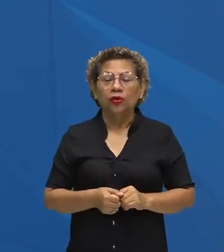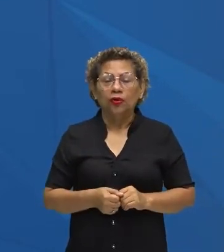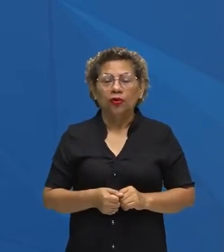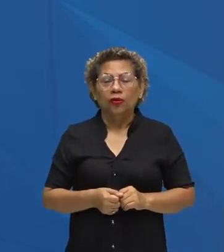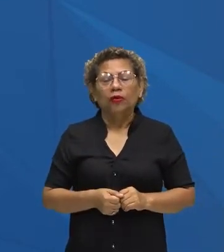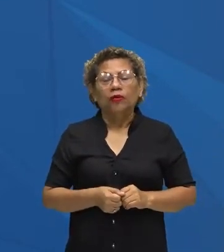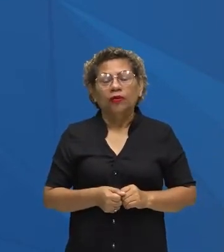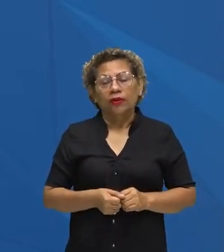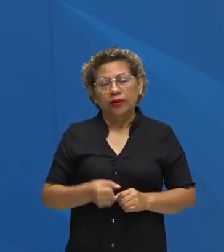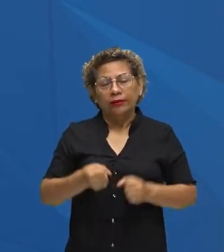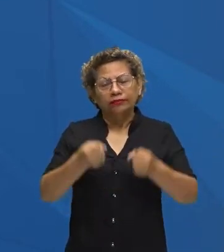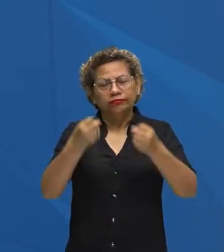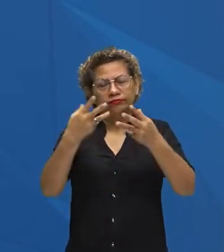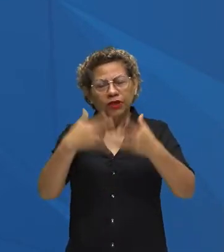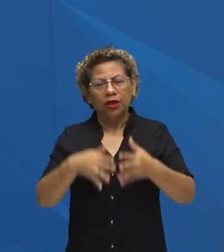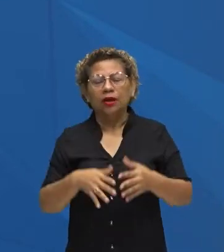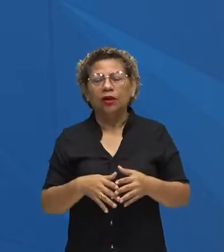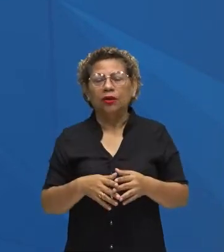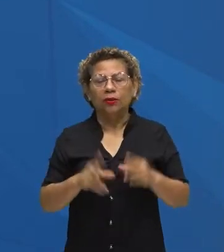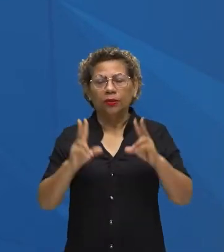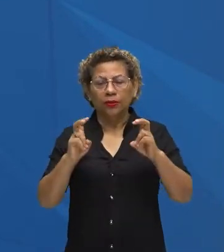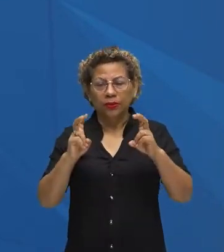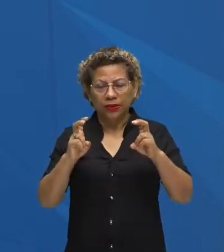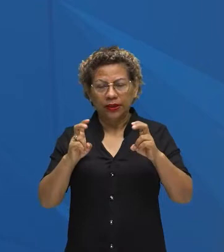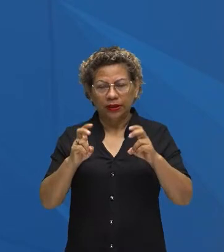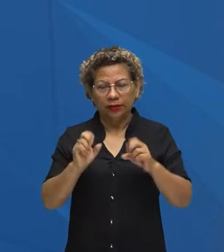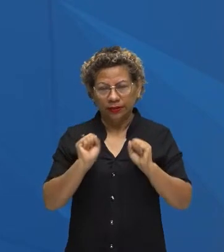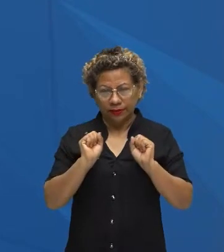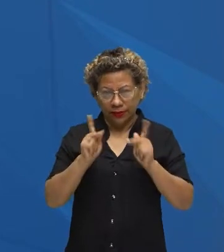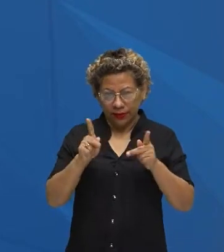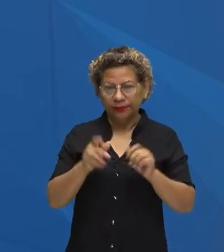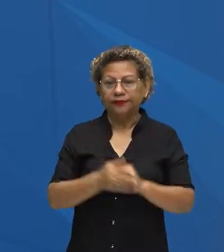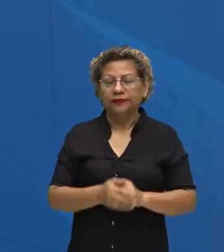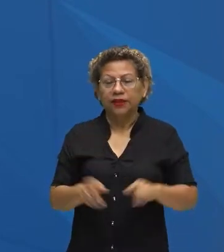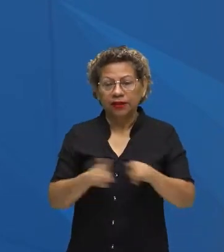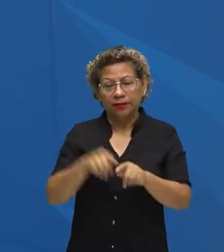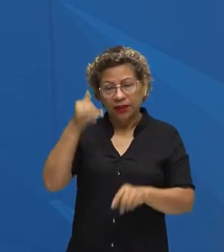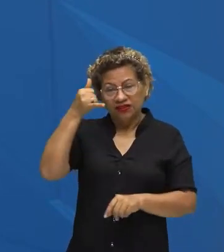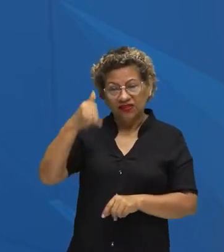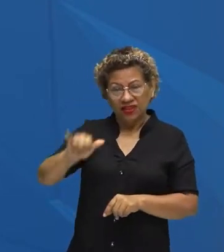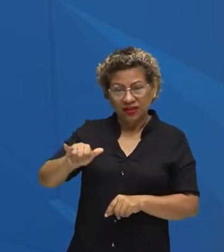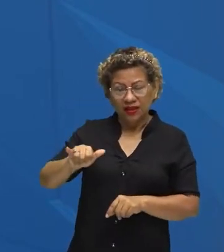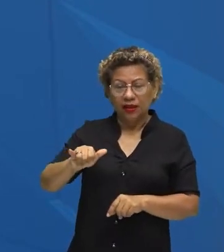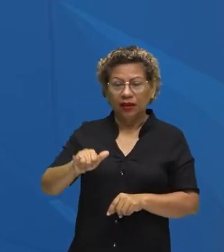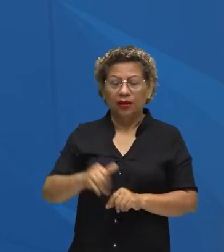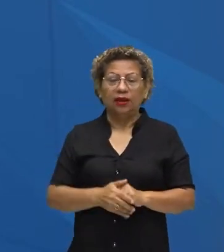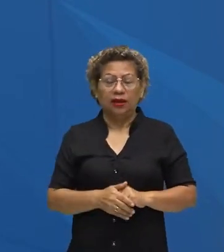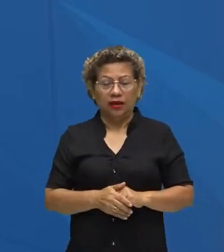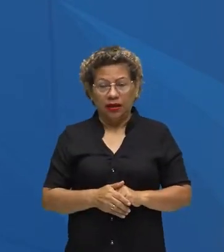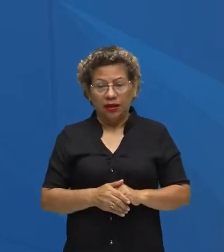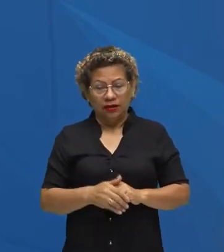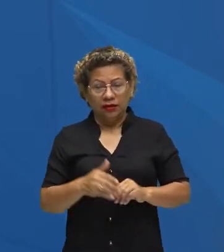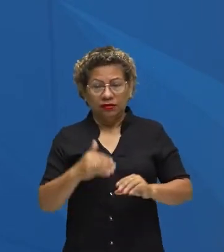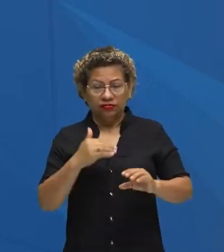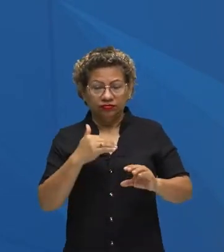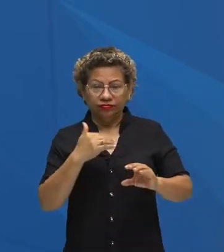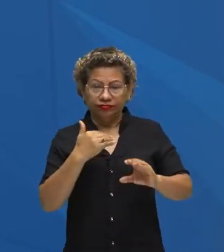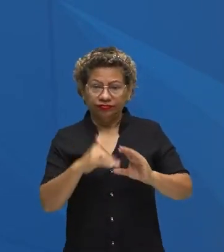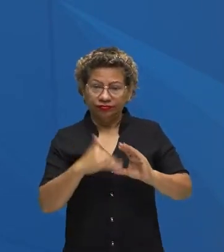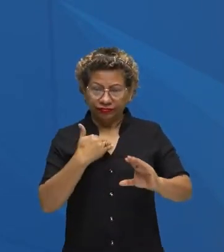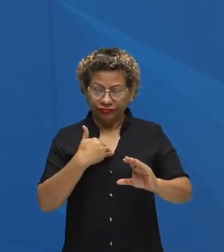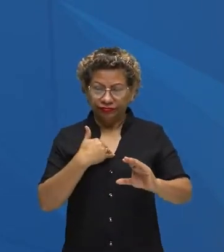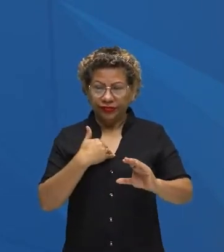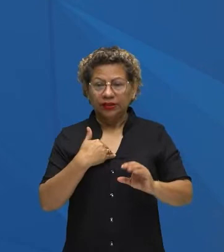demais colegas. Além disso, olha só, além de evitar conversas paralelas, a gente também precisa respeitar os colegas,